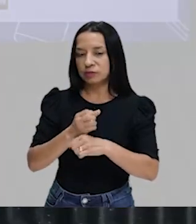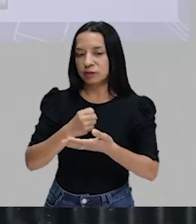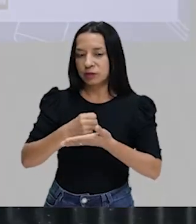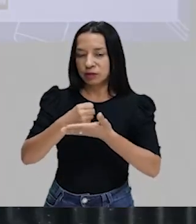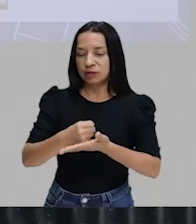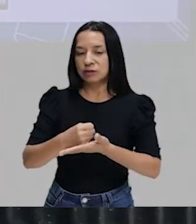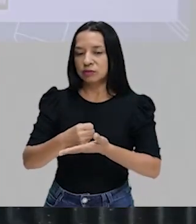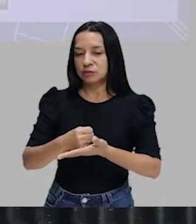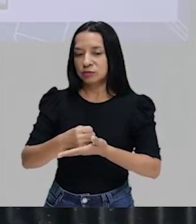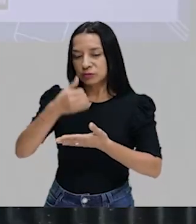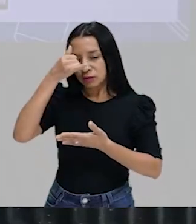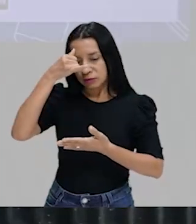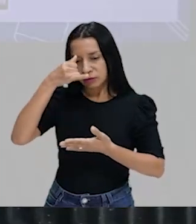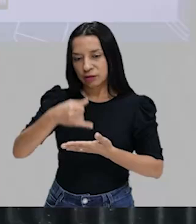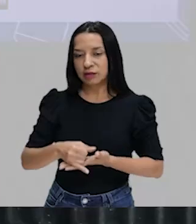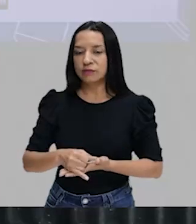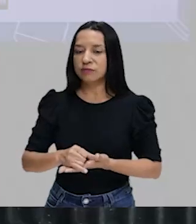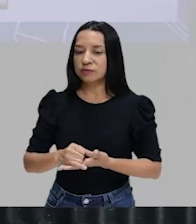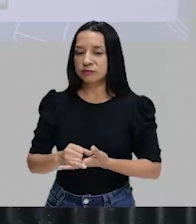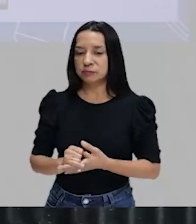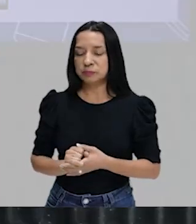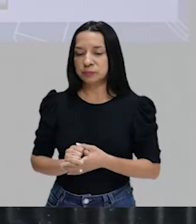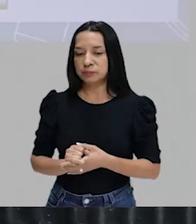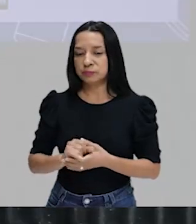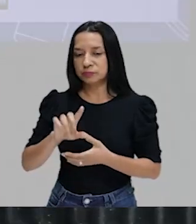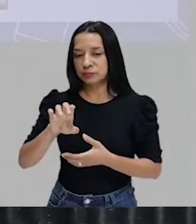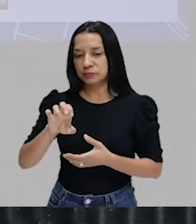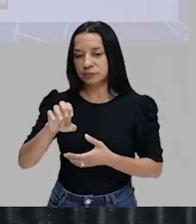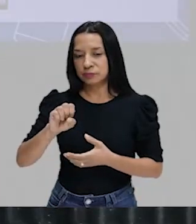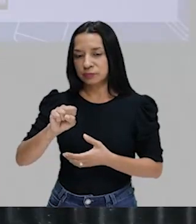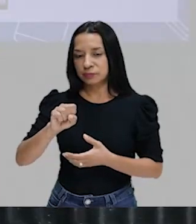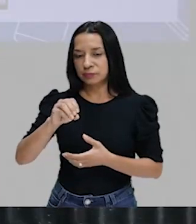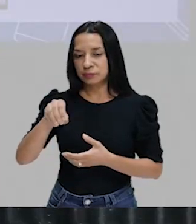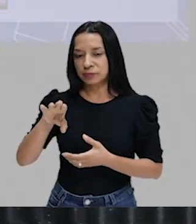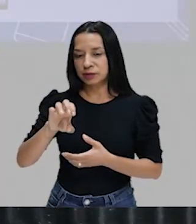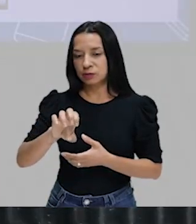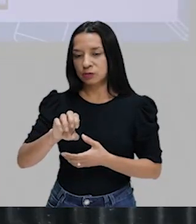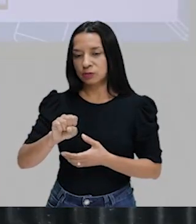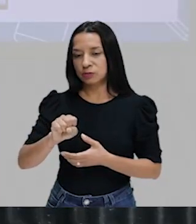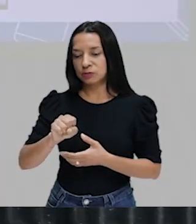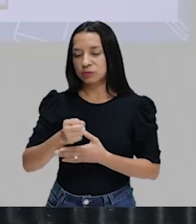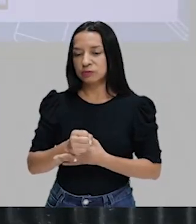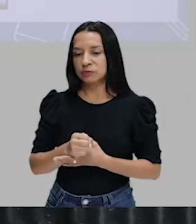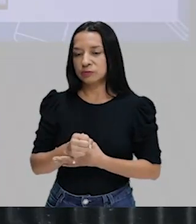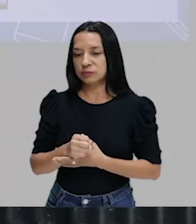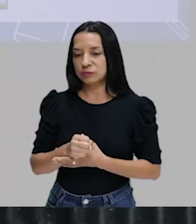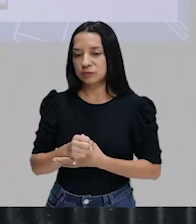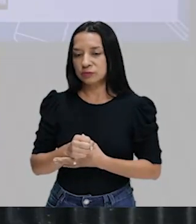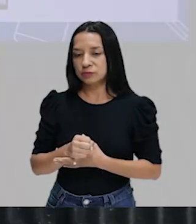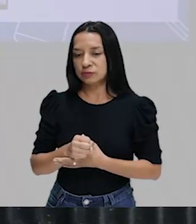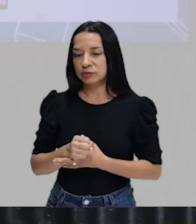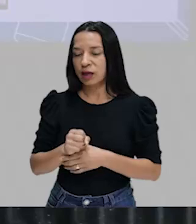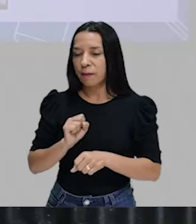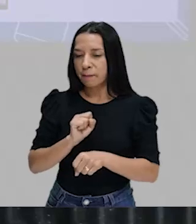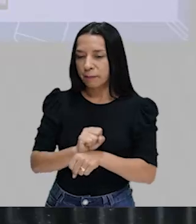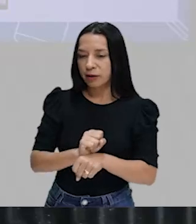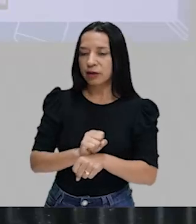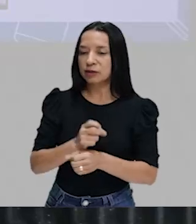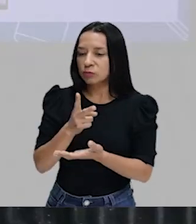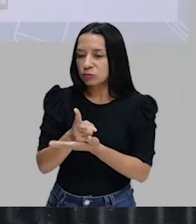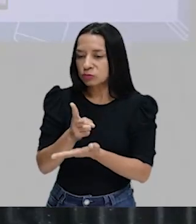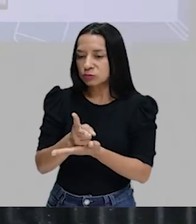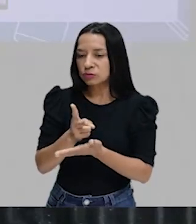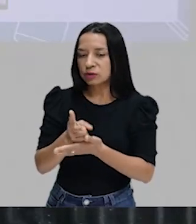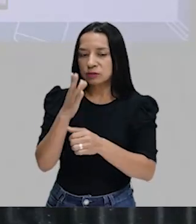desportivo ajuda na prevenção de lesões que comprometem a continuidade dos exercícios. No caso de